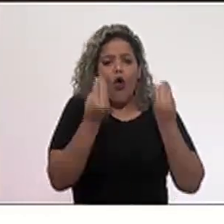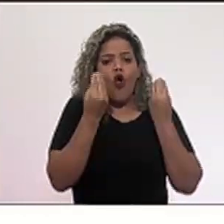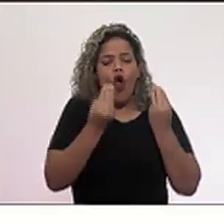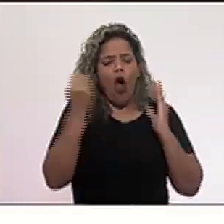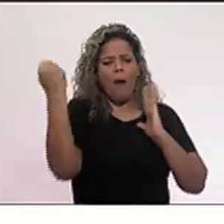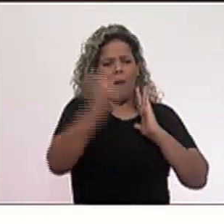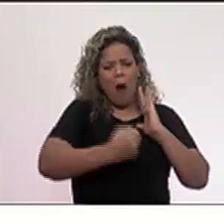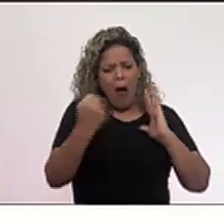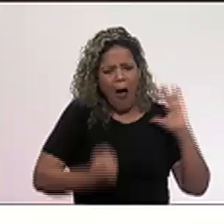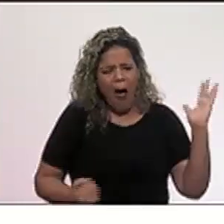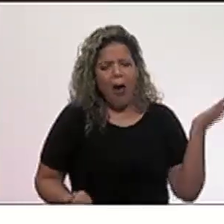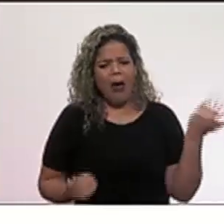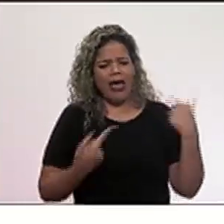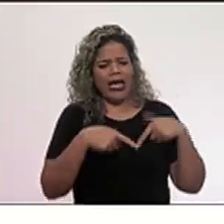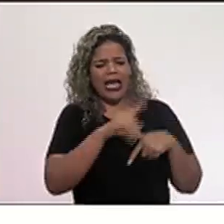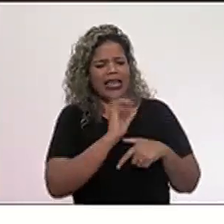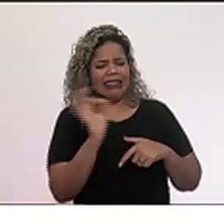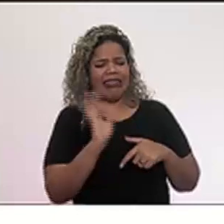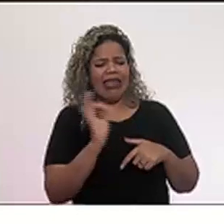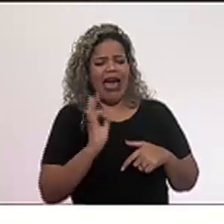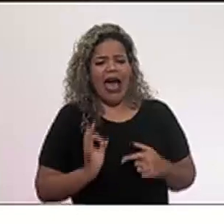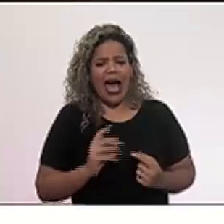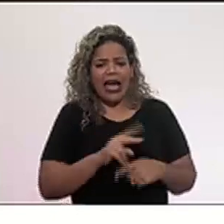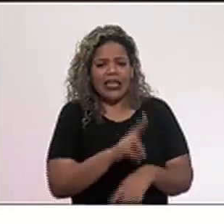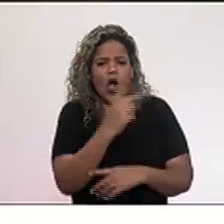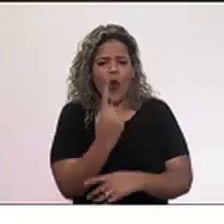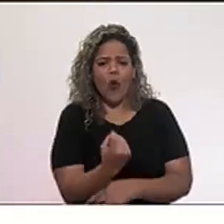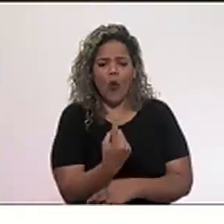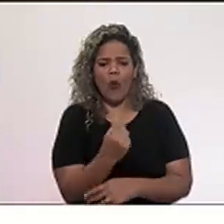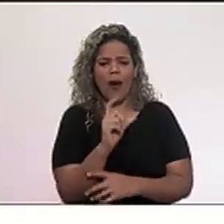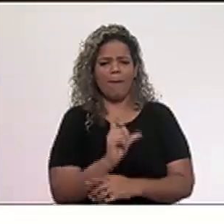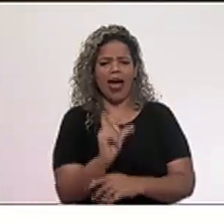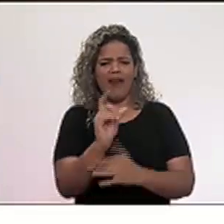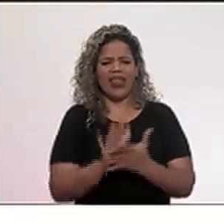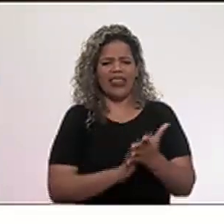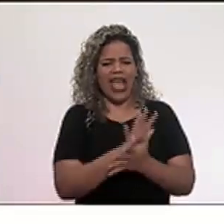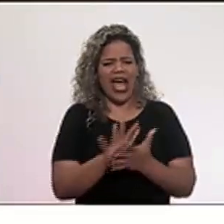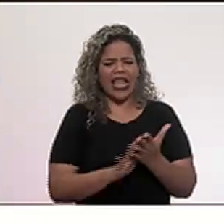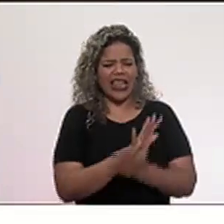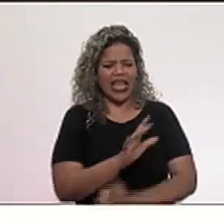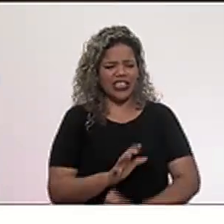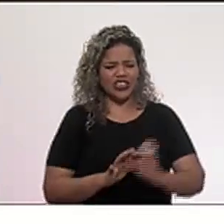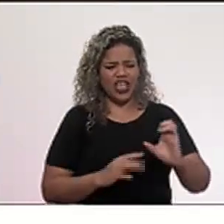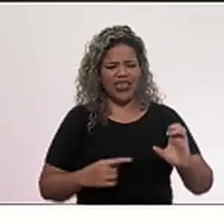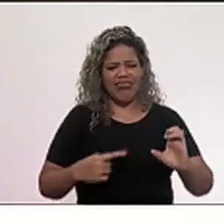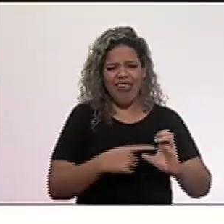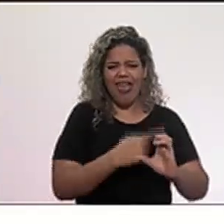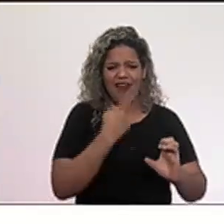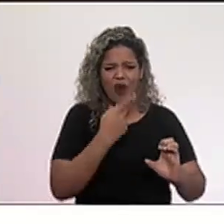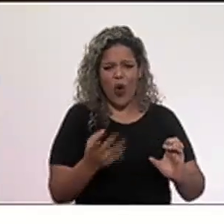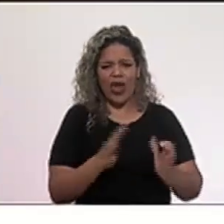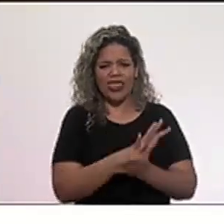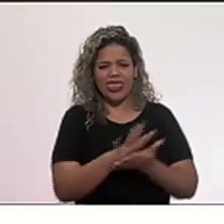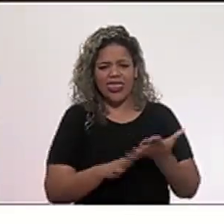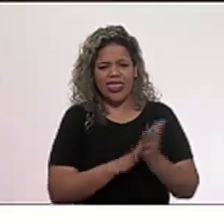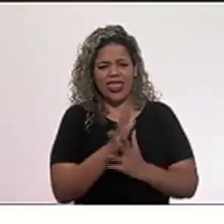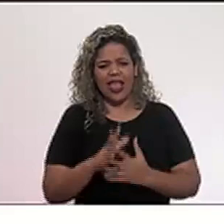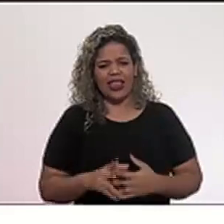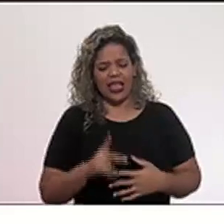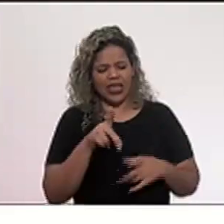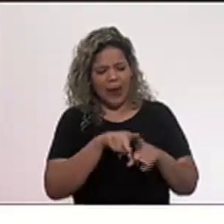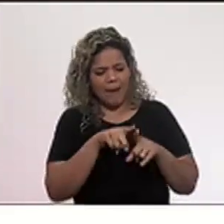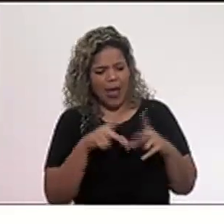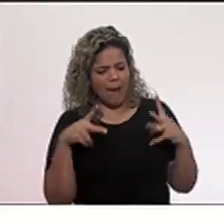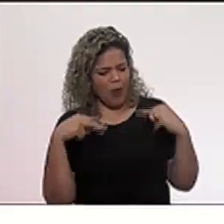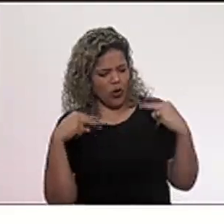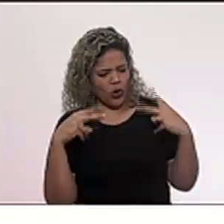e que não foi objeto sequer de uma palavra da esquerda. Assim como nunca mais falaram no motorista da